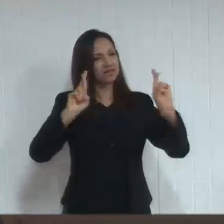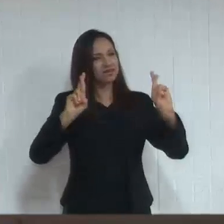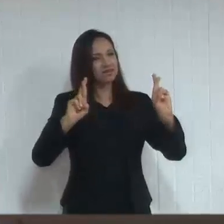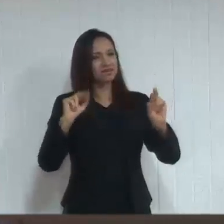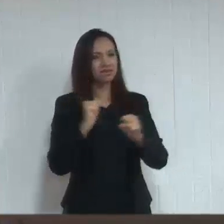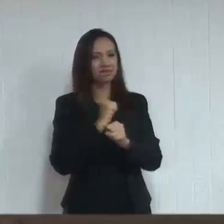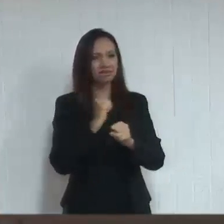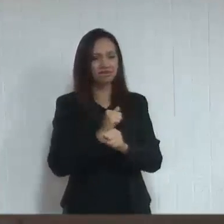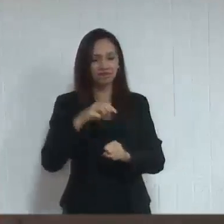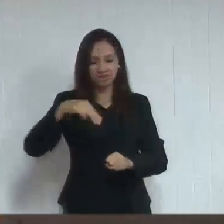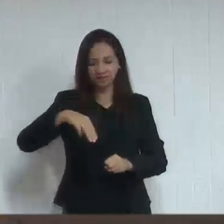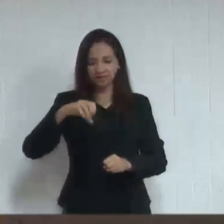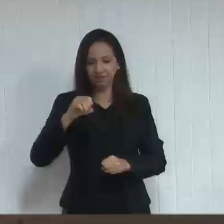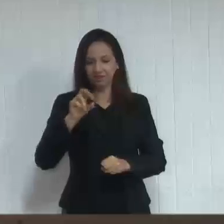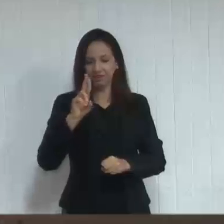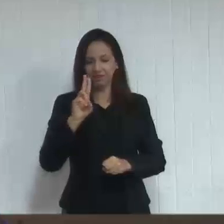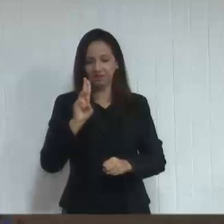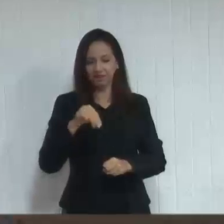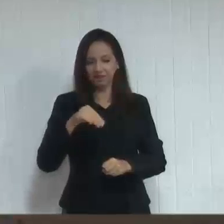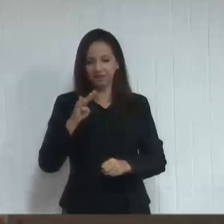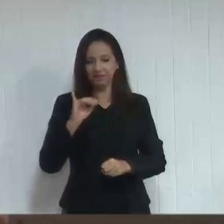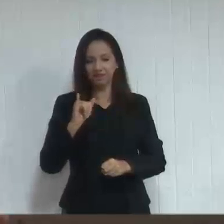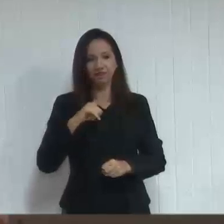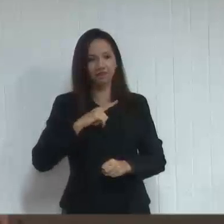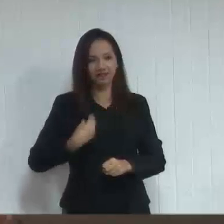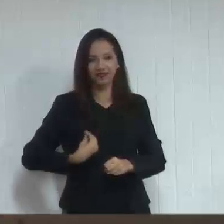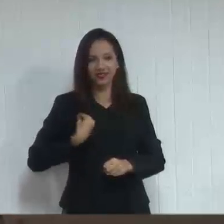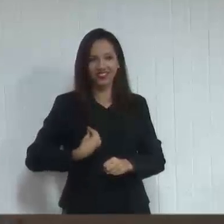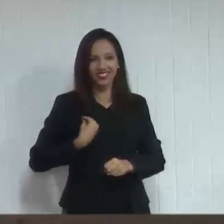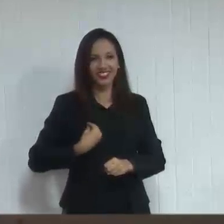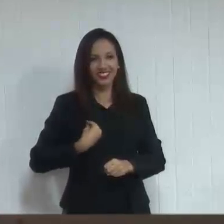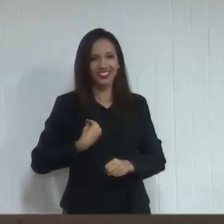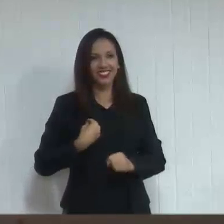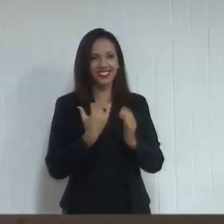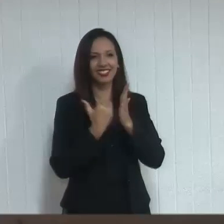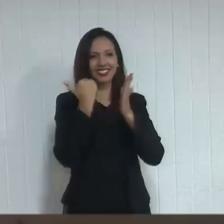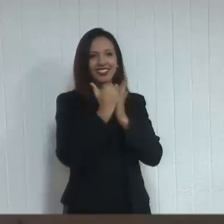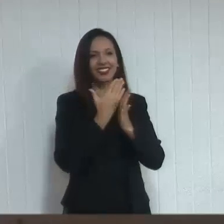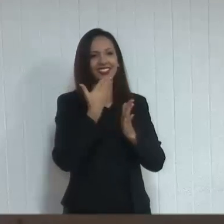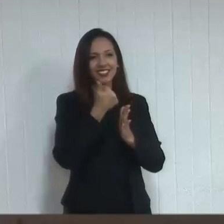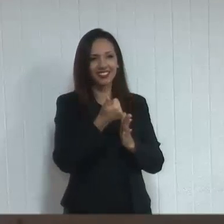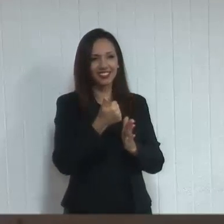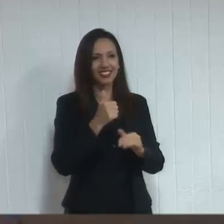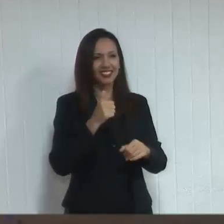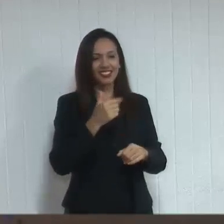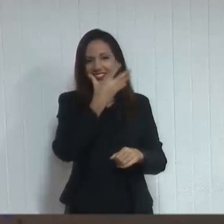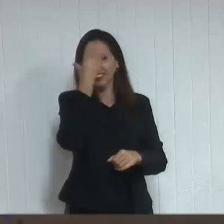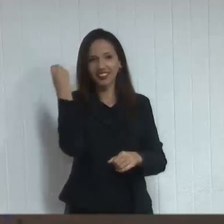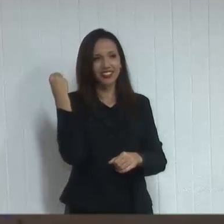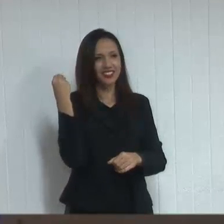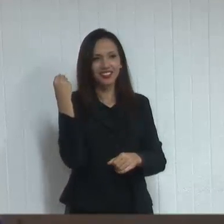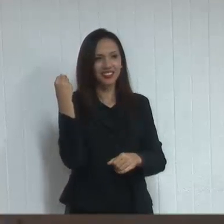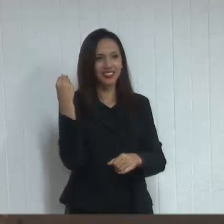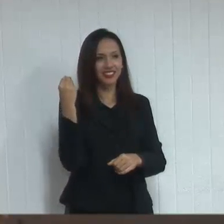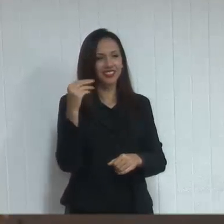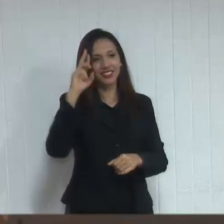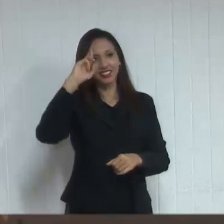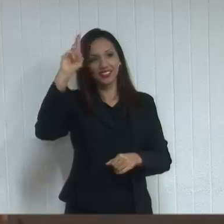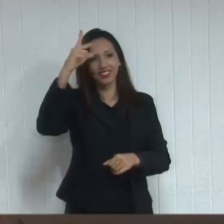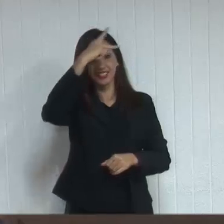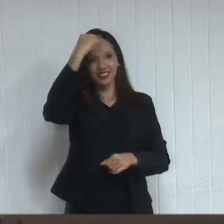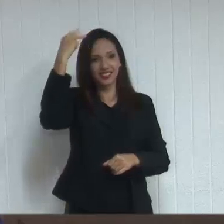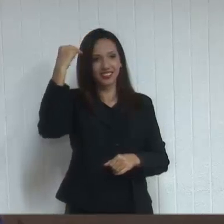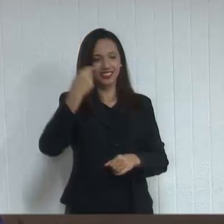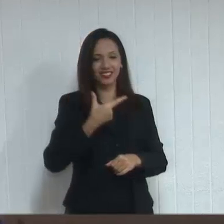obras no Morumbi, de fato, vi que os vereadores estiveram presentes, é mais do que tempo. Só para a gente não esquecer, O senhor prefeito esteve lá